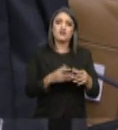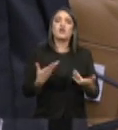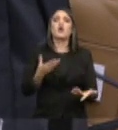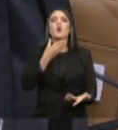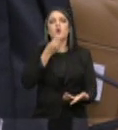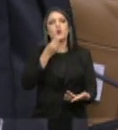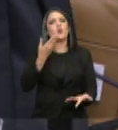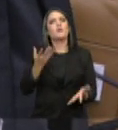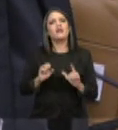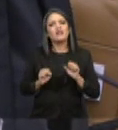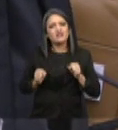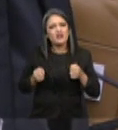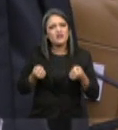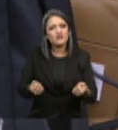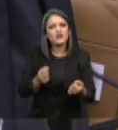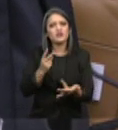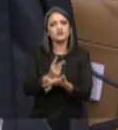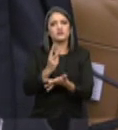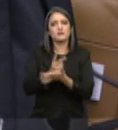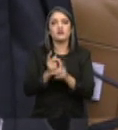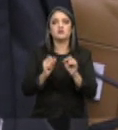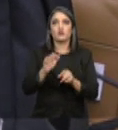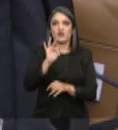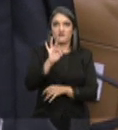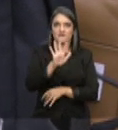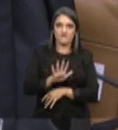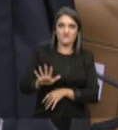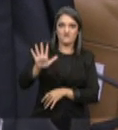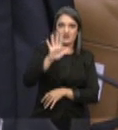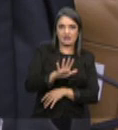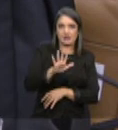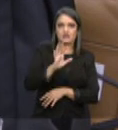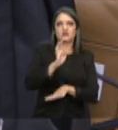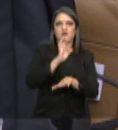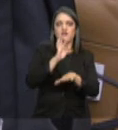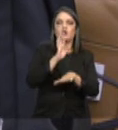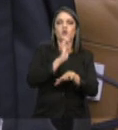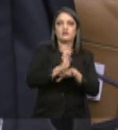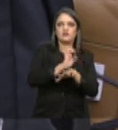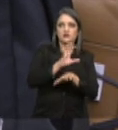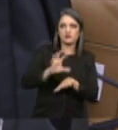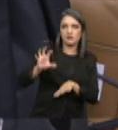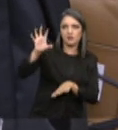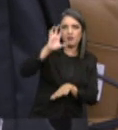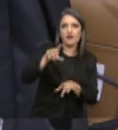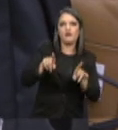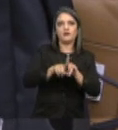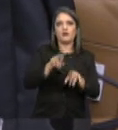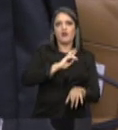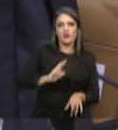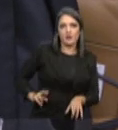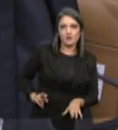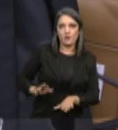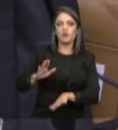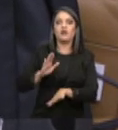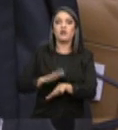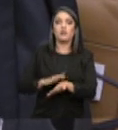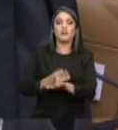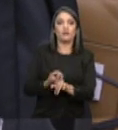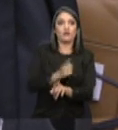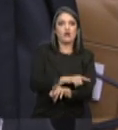defendia ferrenhamento e a Federação e a república em tempos de Brasil Imperial era teórico do